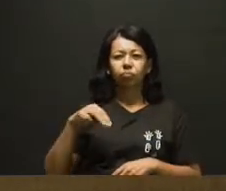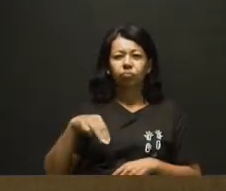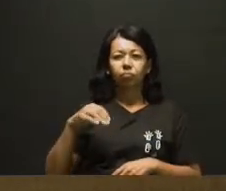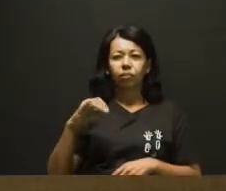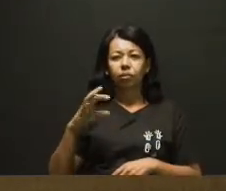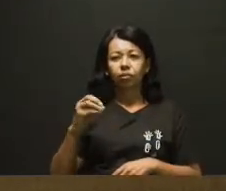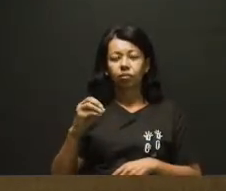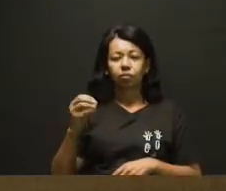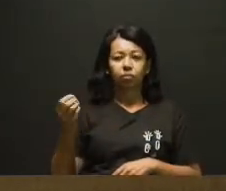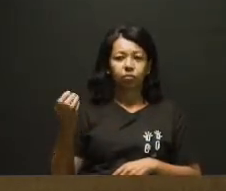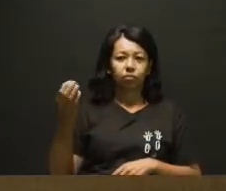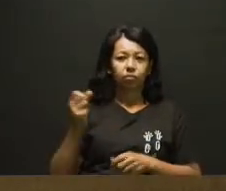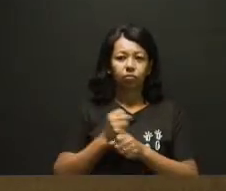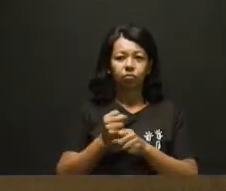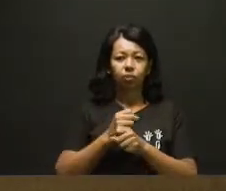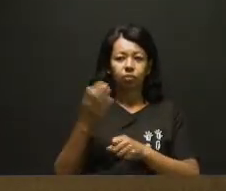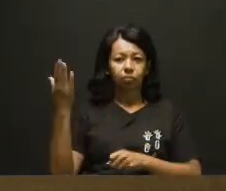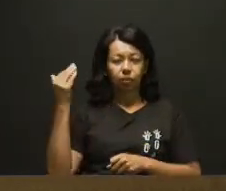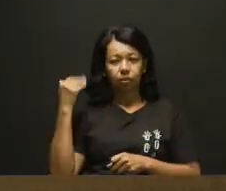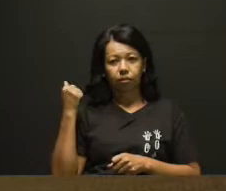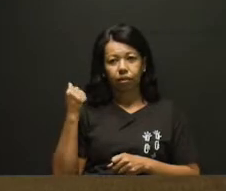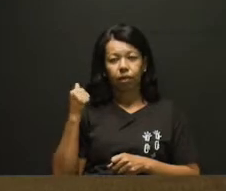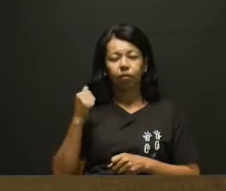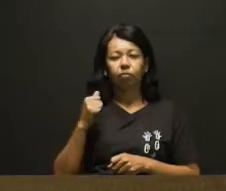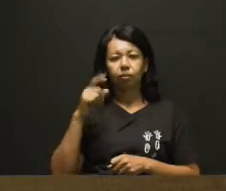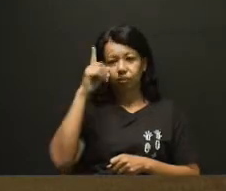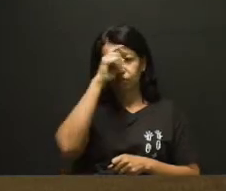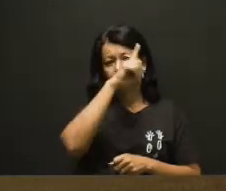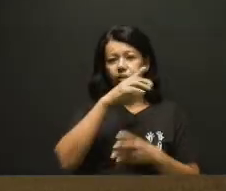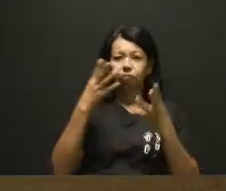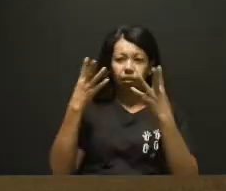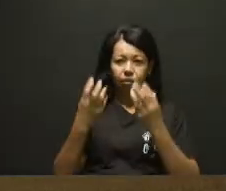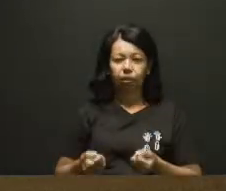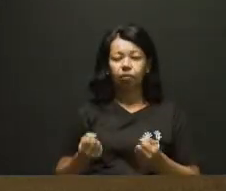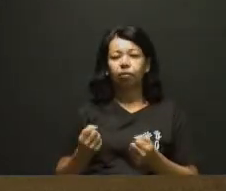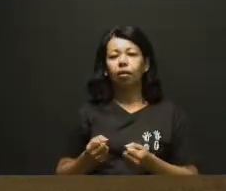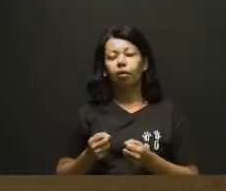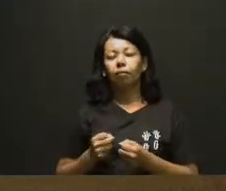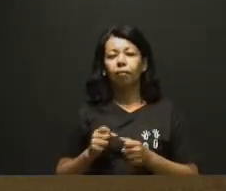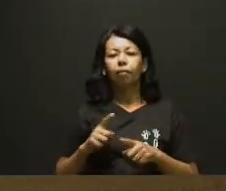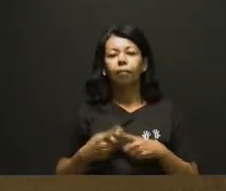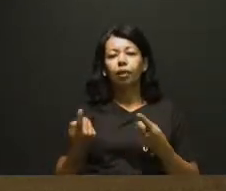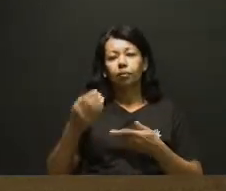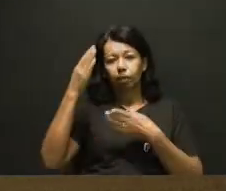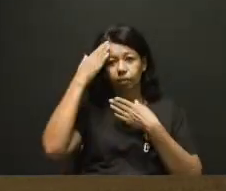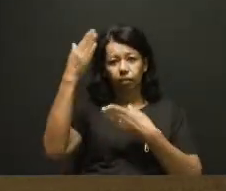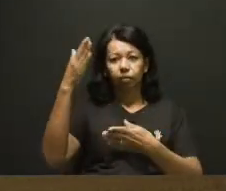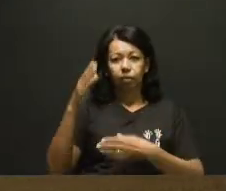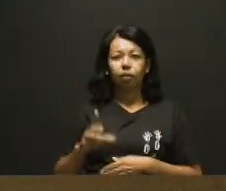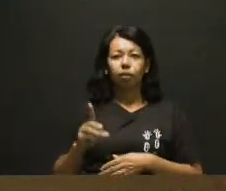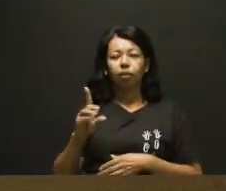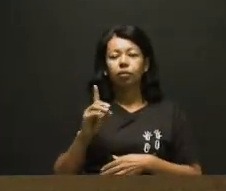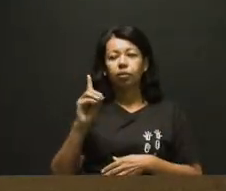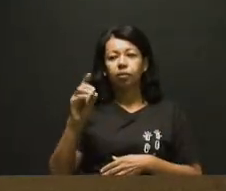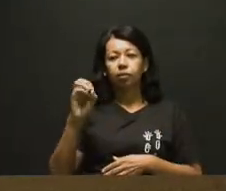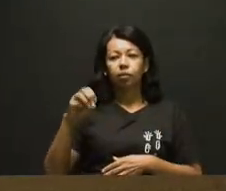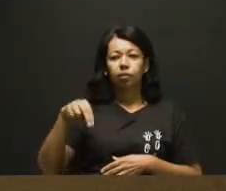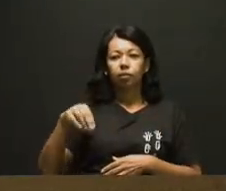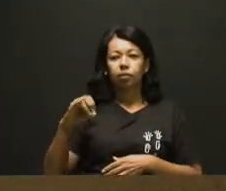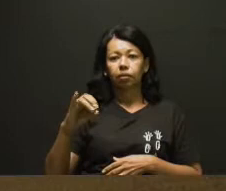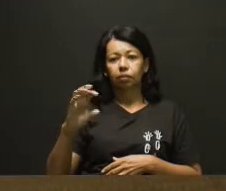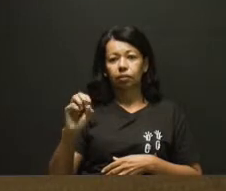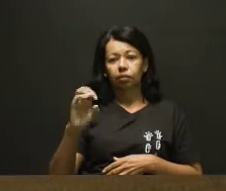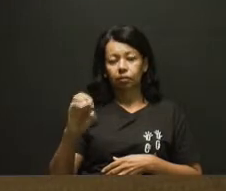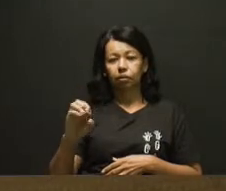ainda um autismo mas eu aceitei pronto acabou através de agradecer o prefeito infelizmente a a